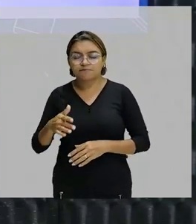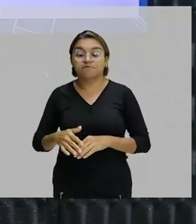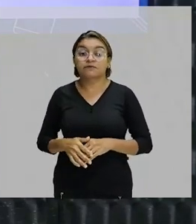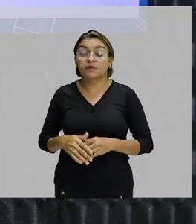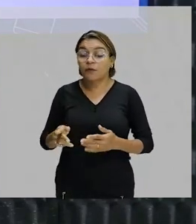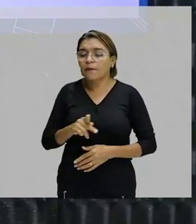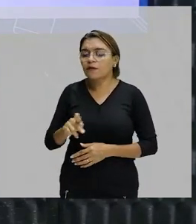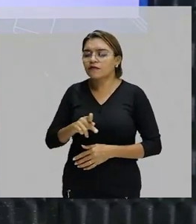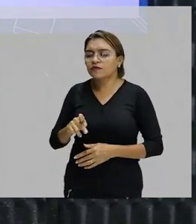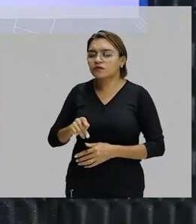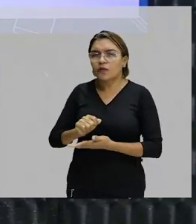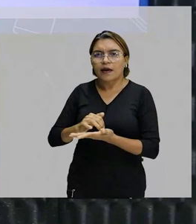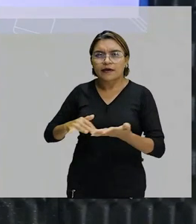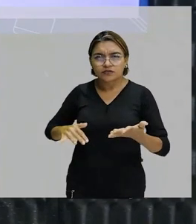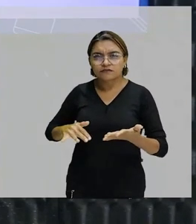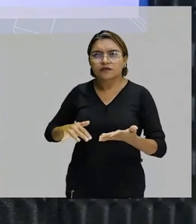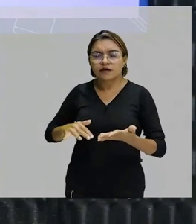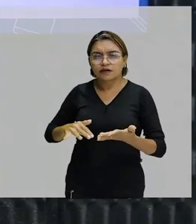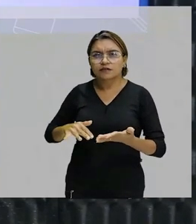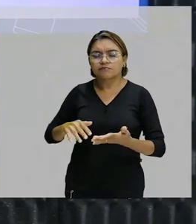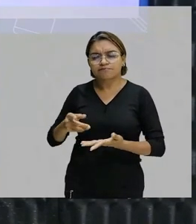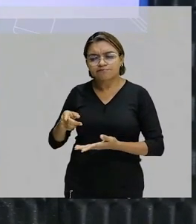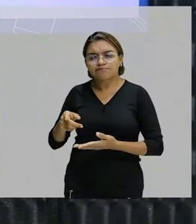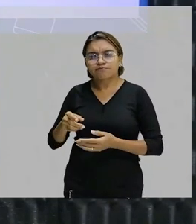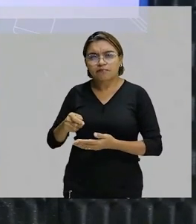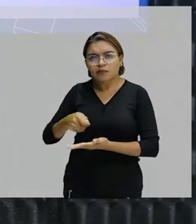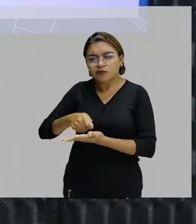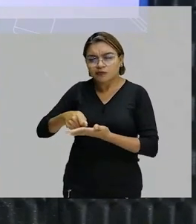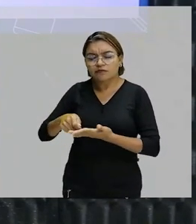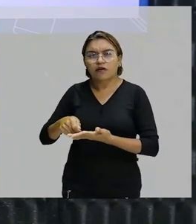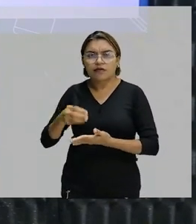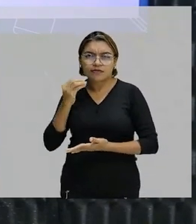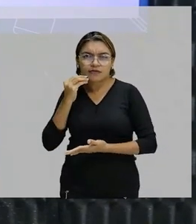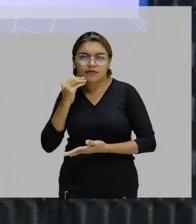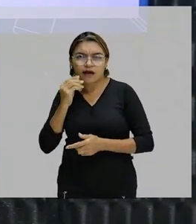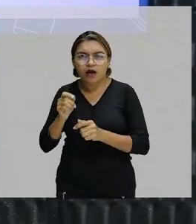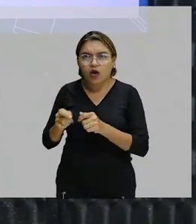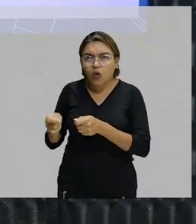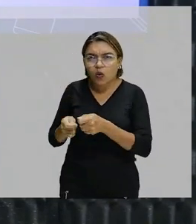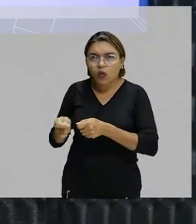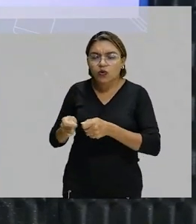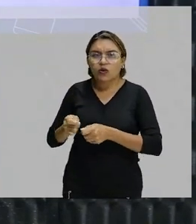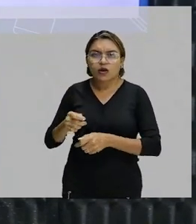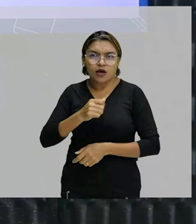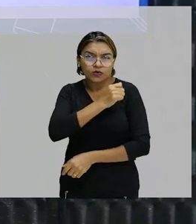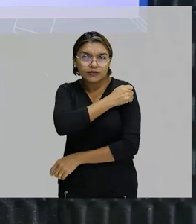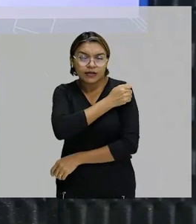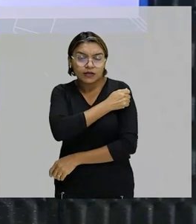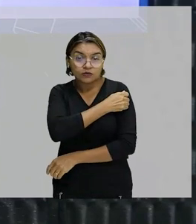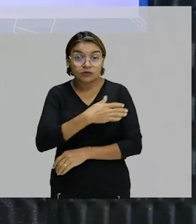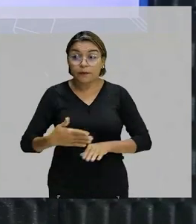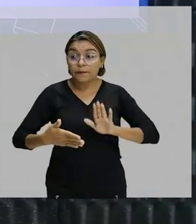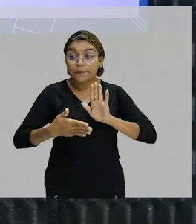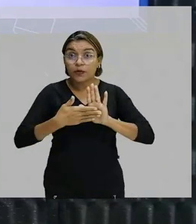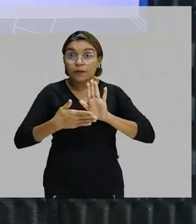passou uma atividade para tentar né controlar os alunos caladinhos quietinhos E ele disse né Ele propôs para que os